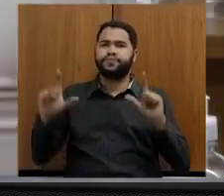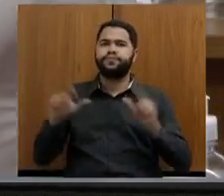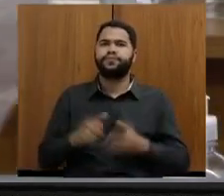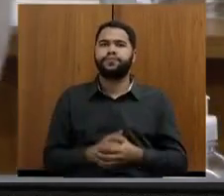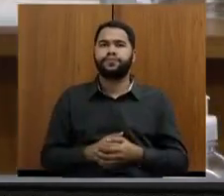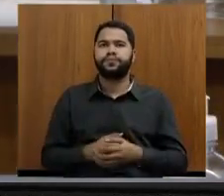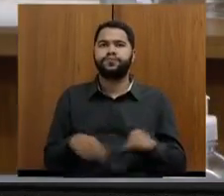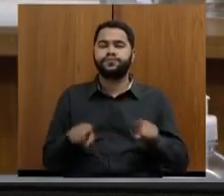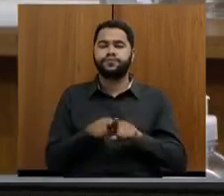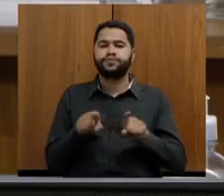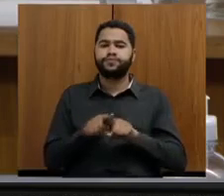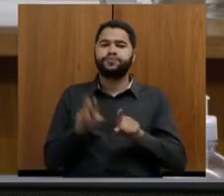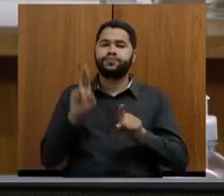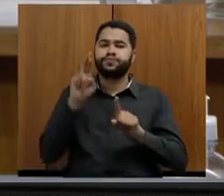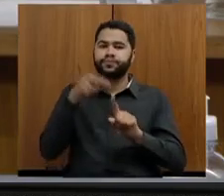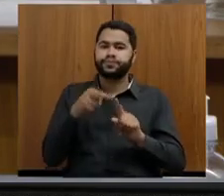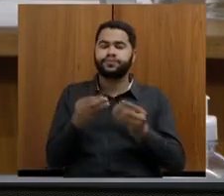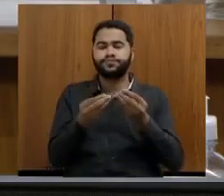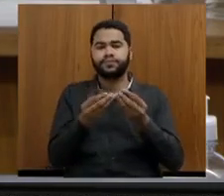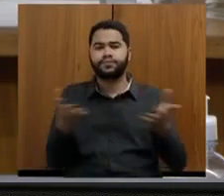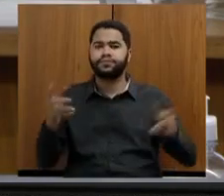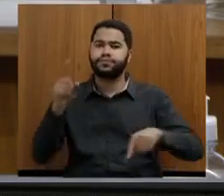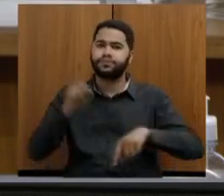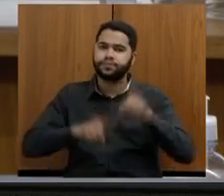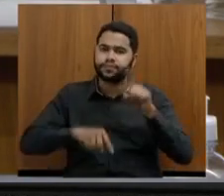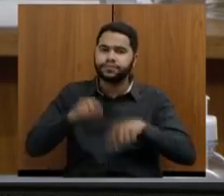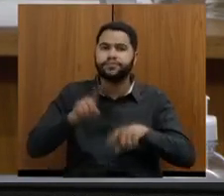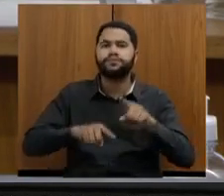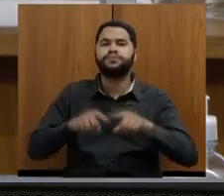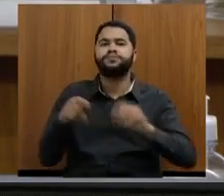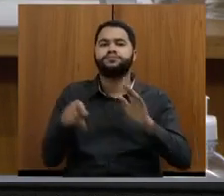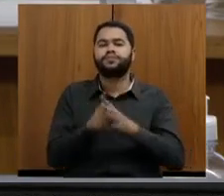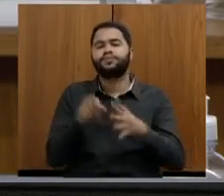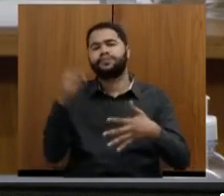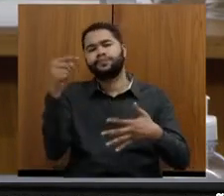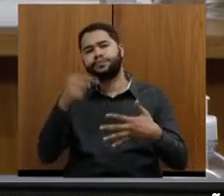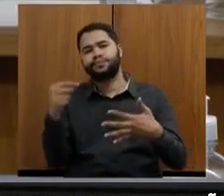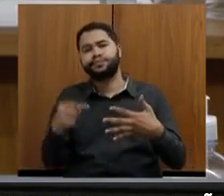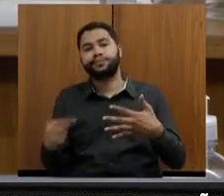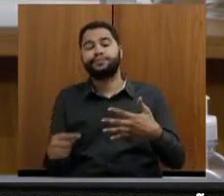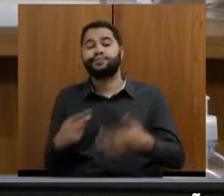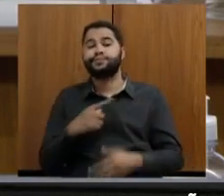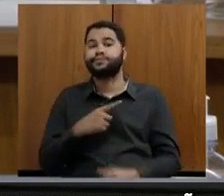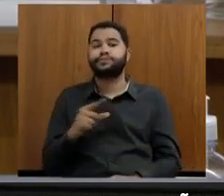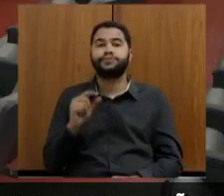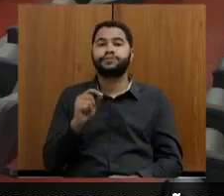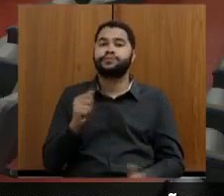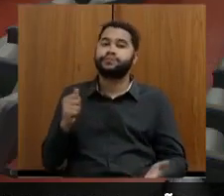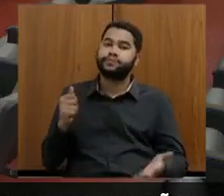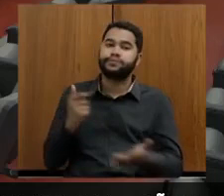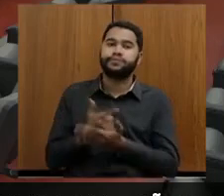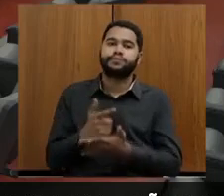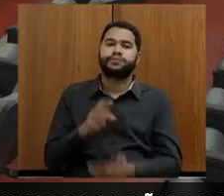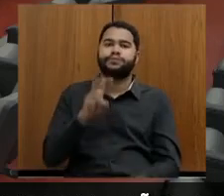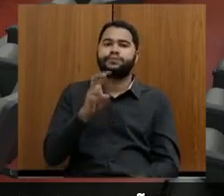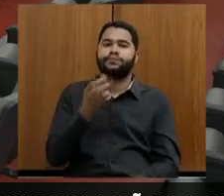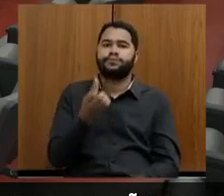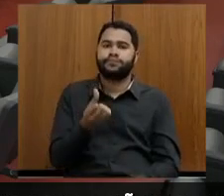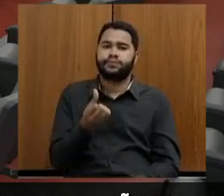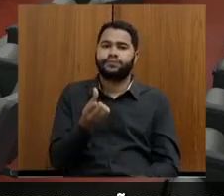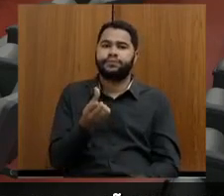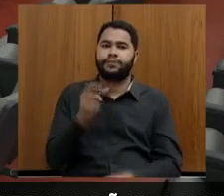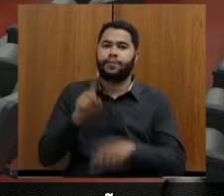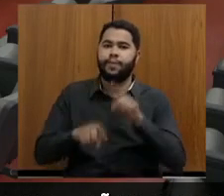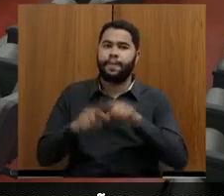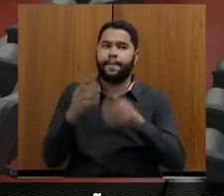no que se refere à distribuição de materiais para as unidades nós tivemos aí aquisição de 56